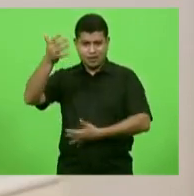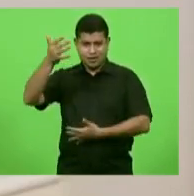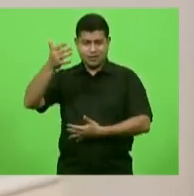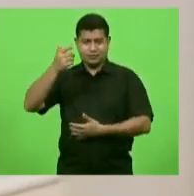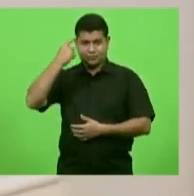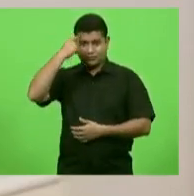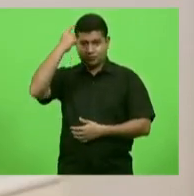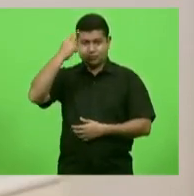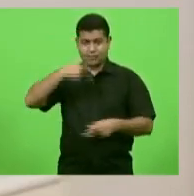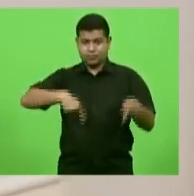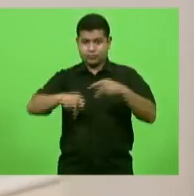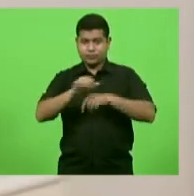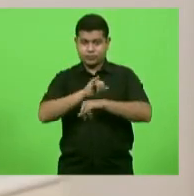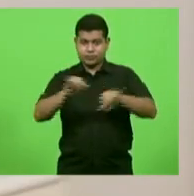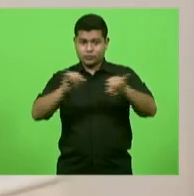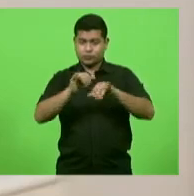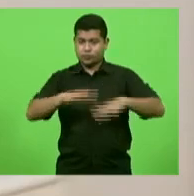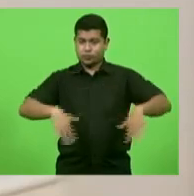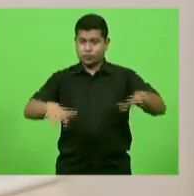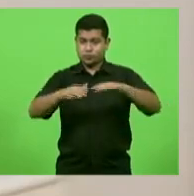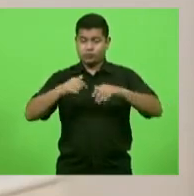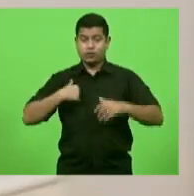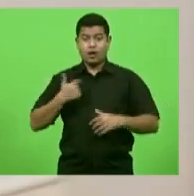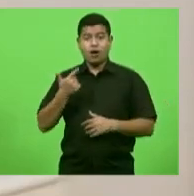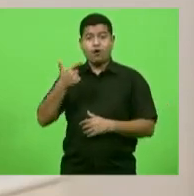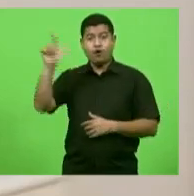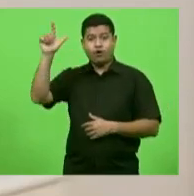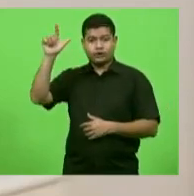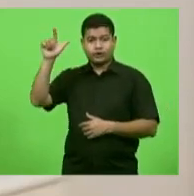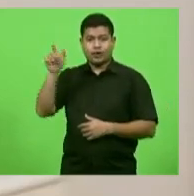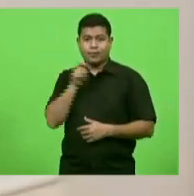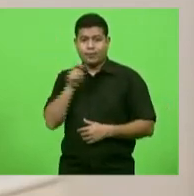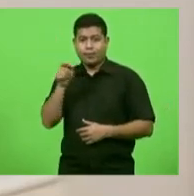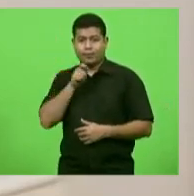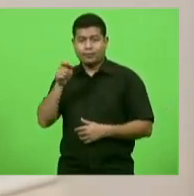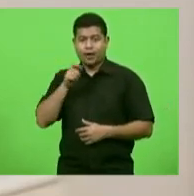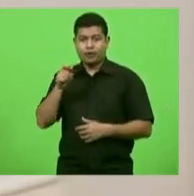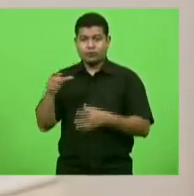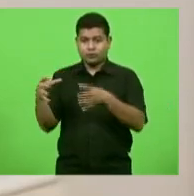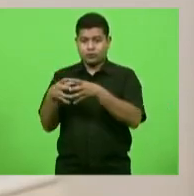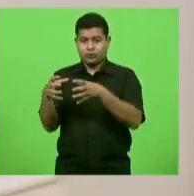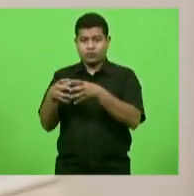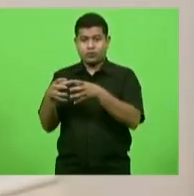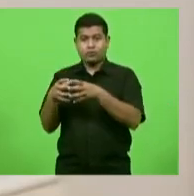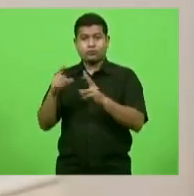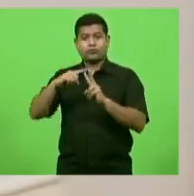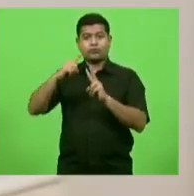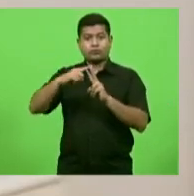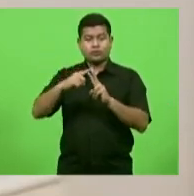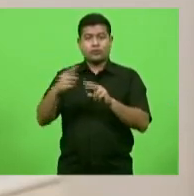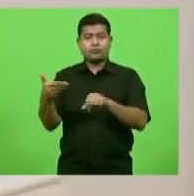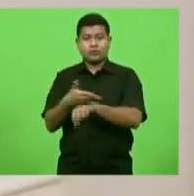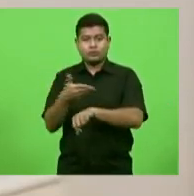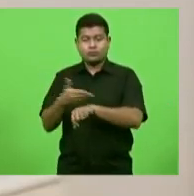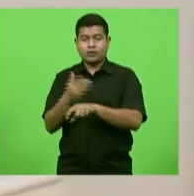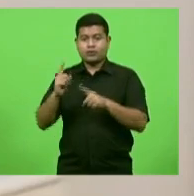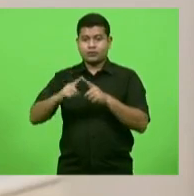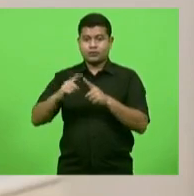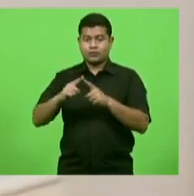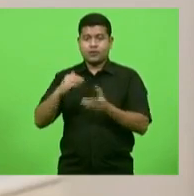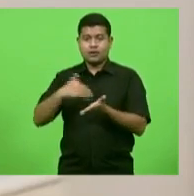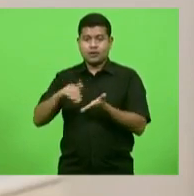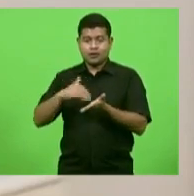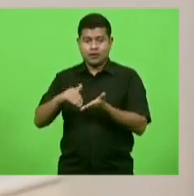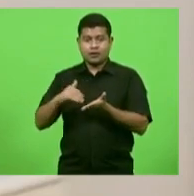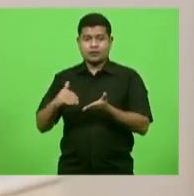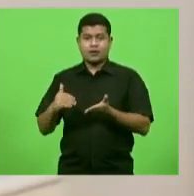Ainda, em outra entrevista coletiva, na qual ambos participaram, secretário de Saúde, Elton Zeferino, e o